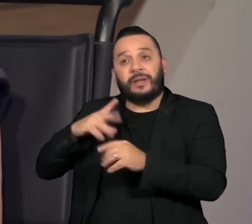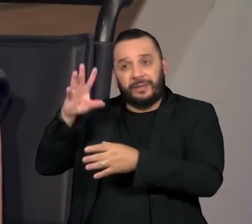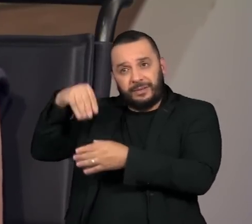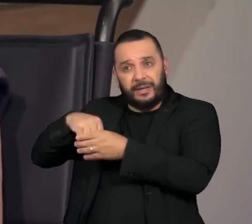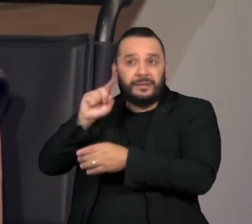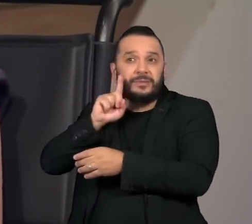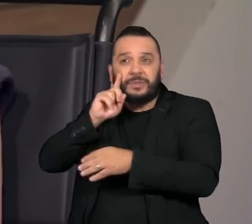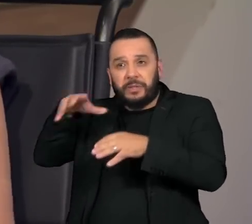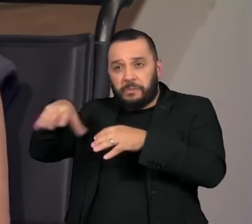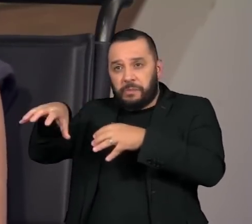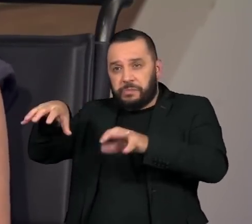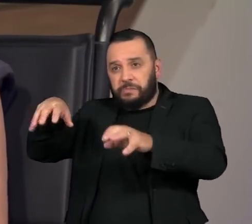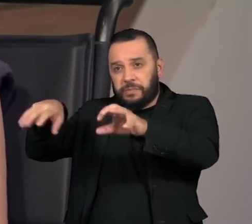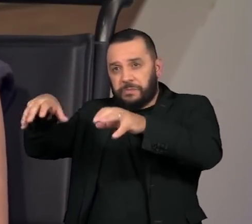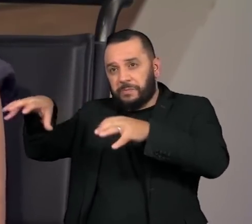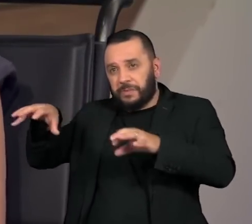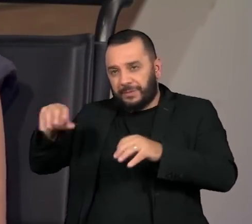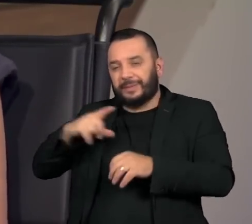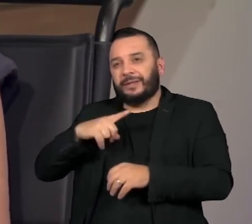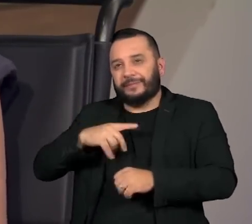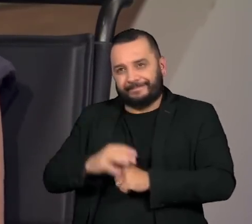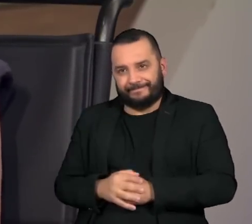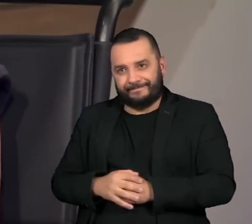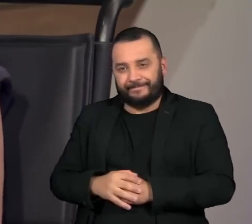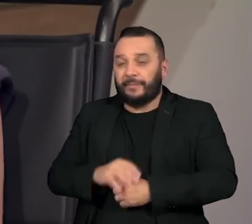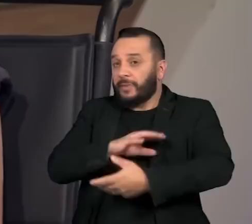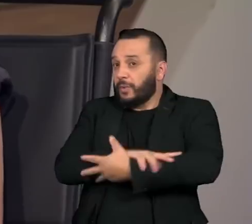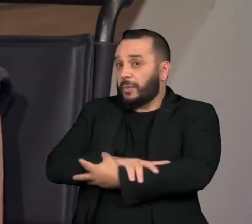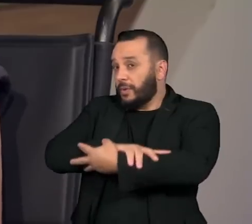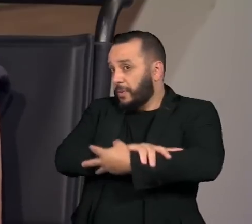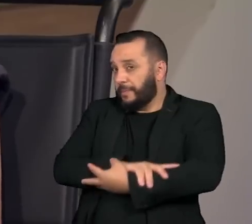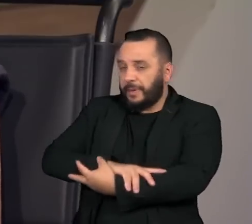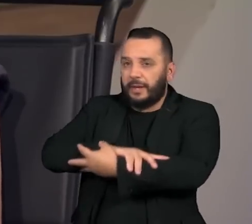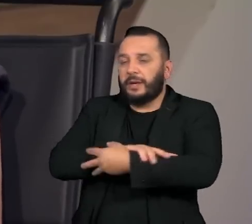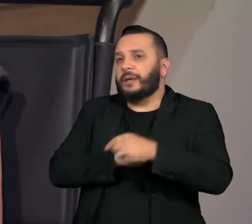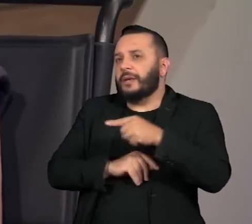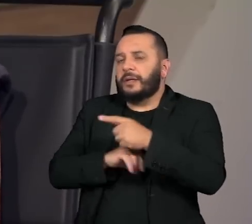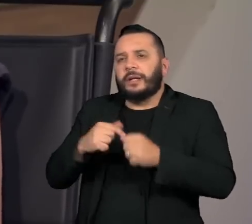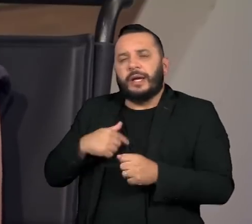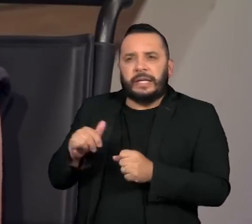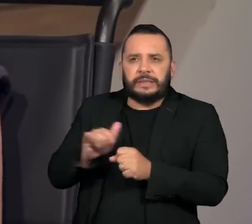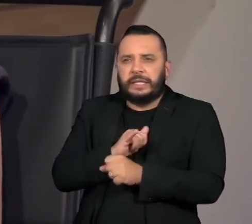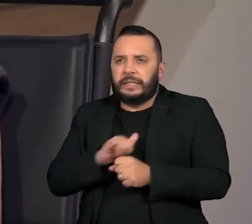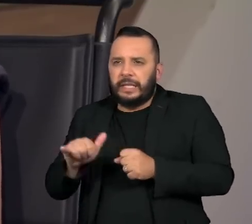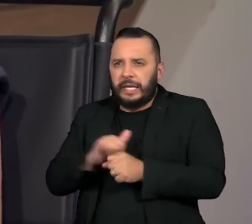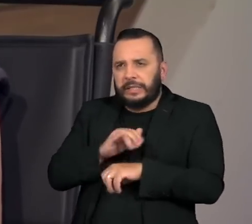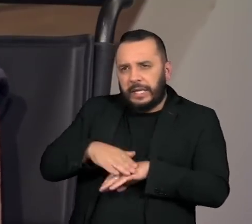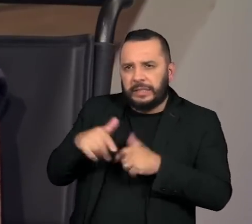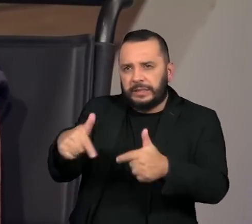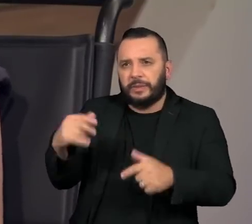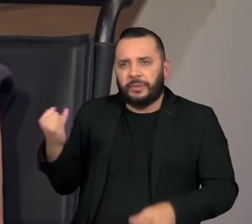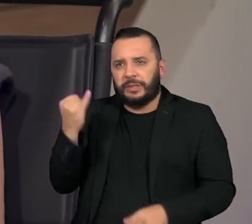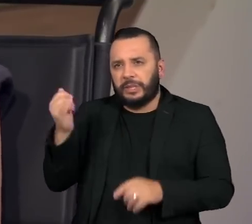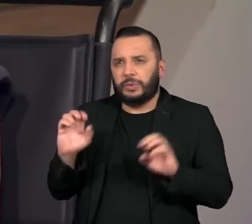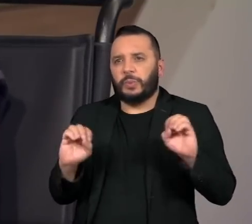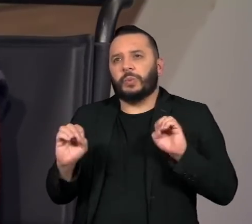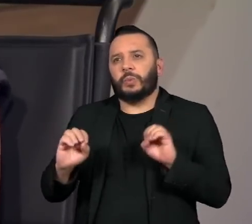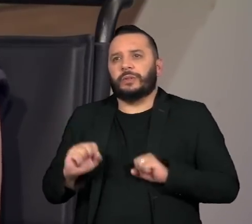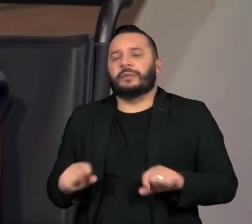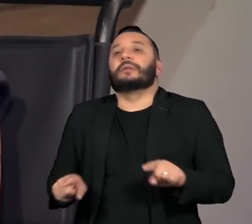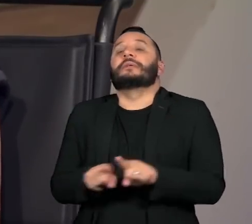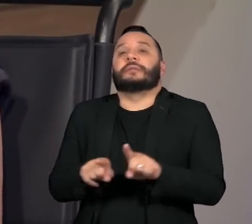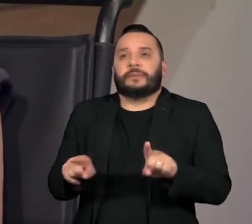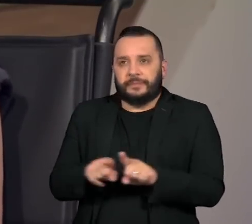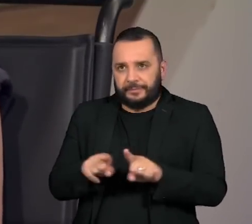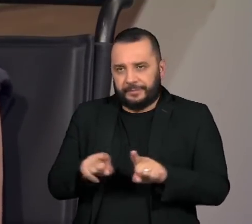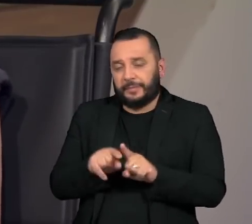dentro de suas fronteiras. A União Europeia, ela não tem um papel estratégico importante e os grandes players, né, os grandes